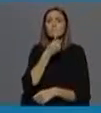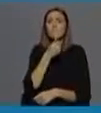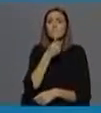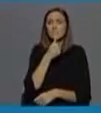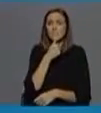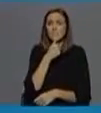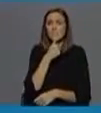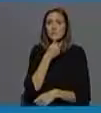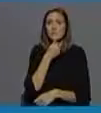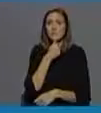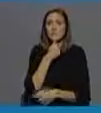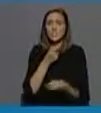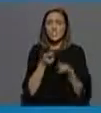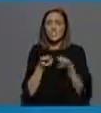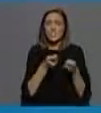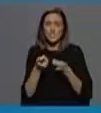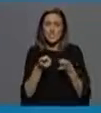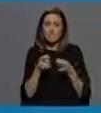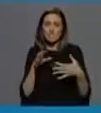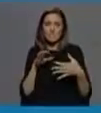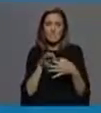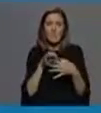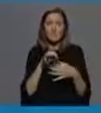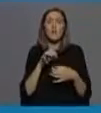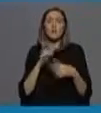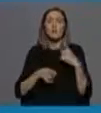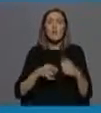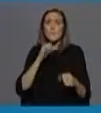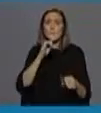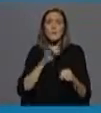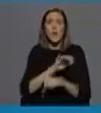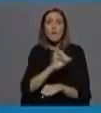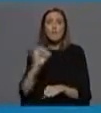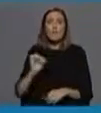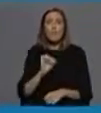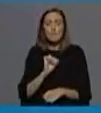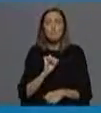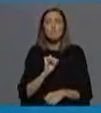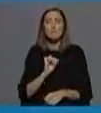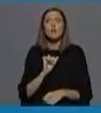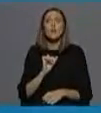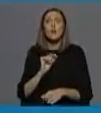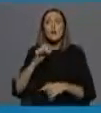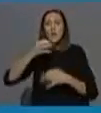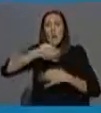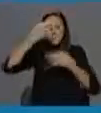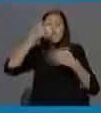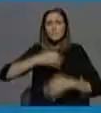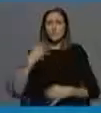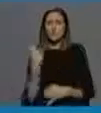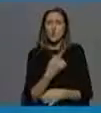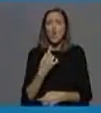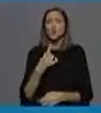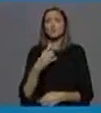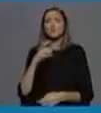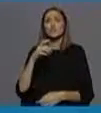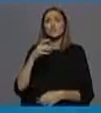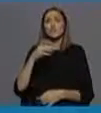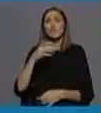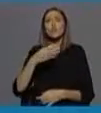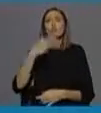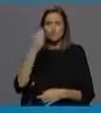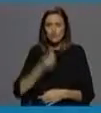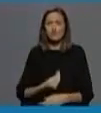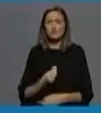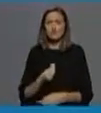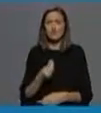de gestão sobre o nosso mar, garantindo que somos justos e inequívocos